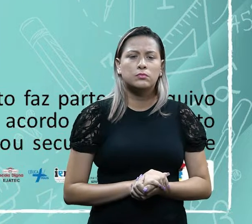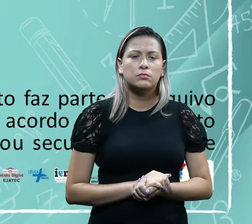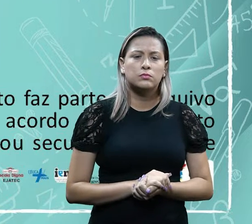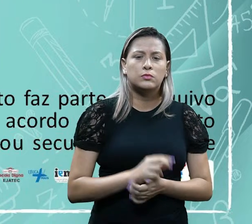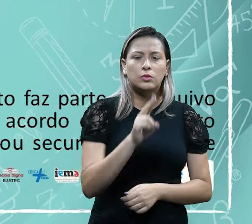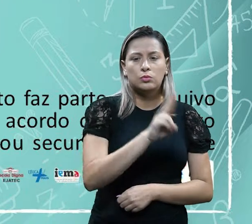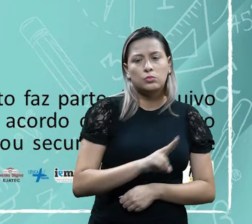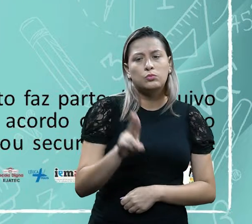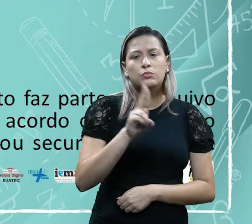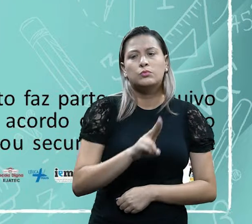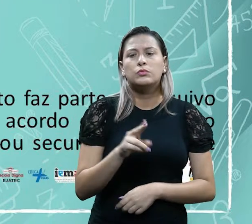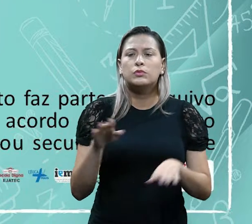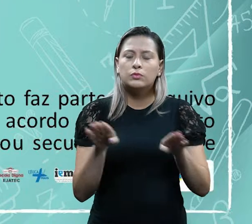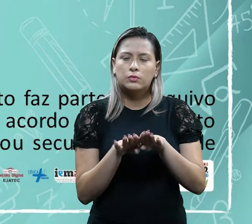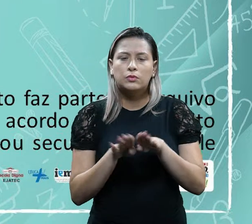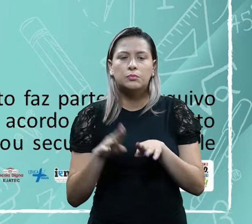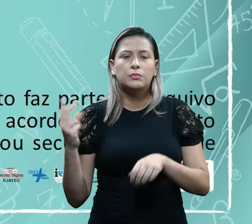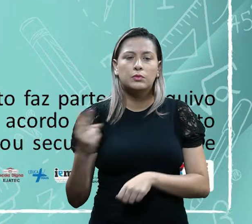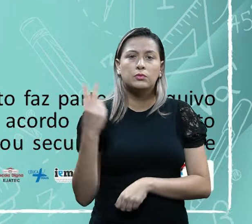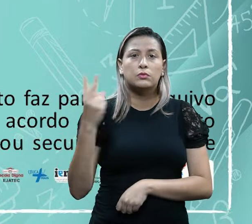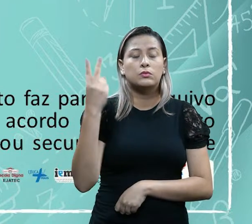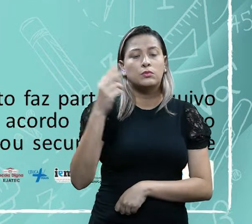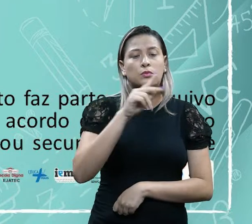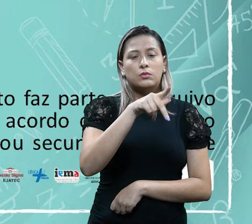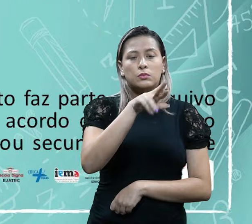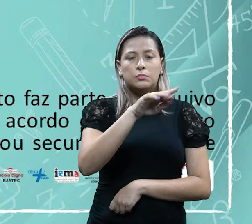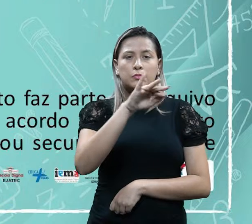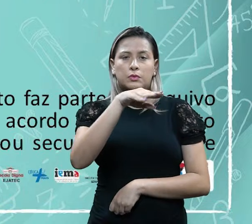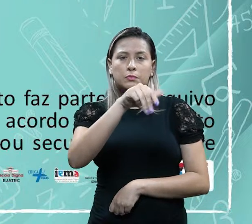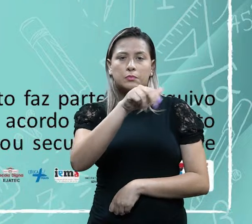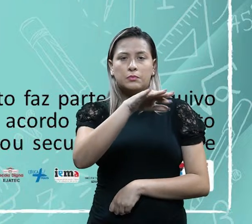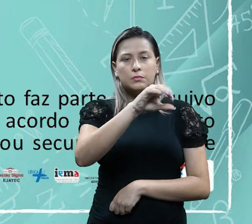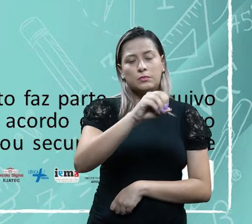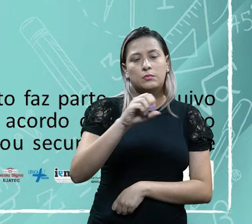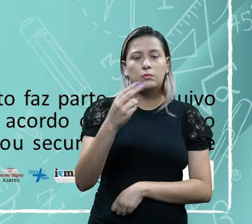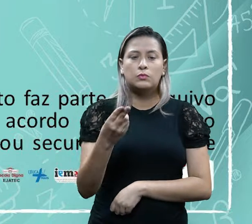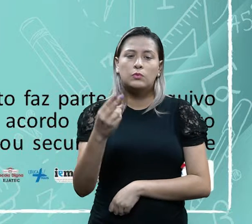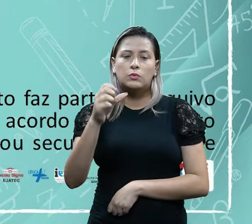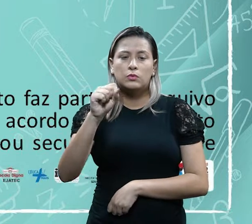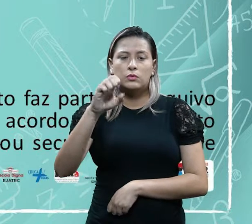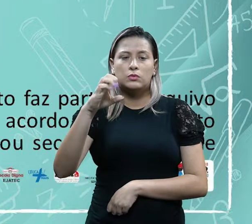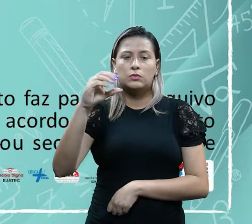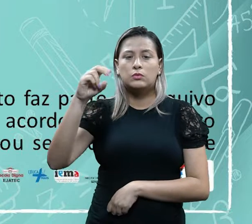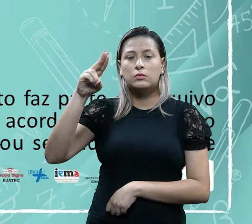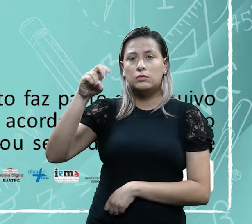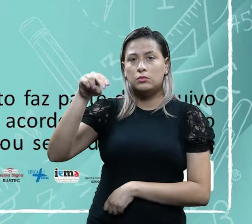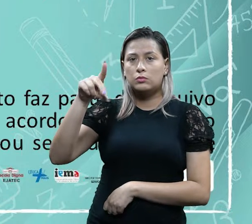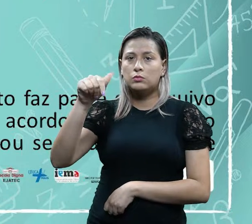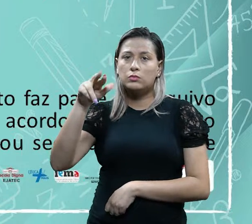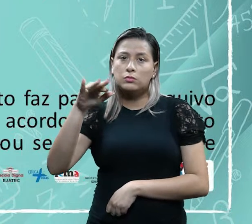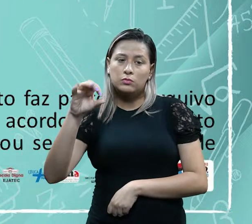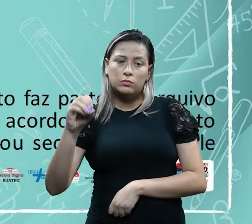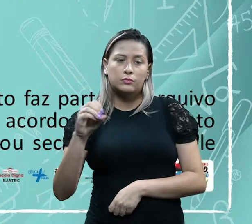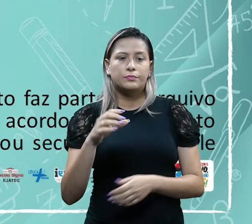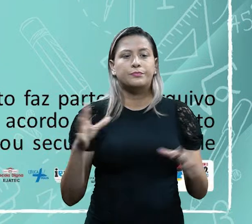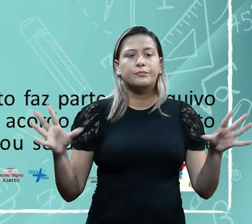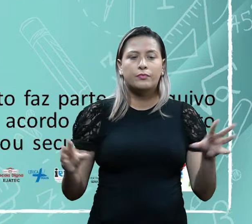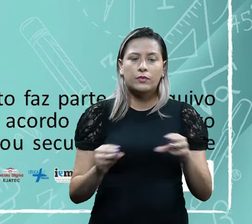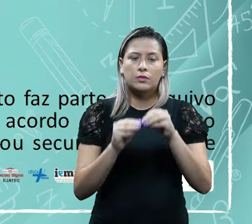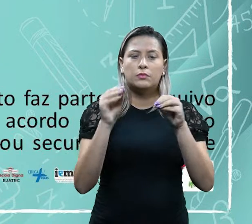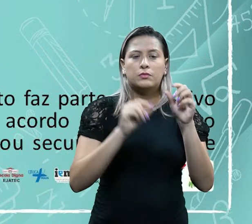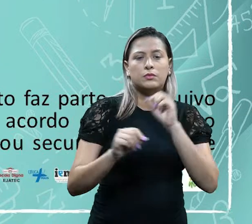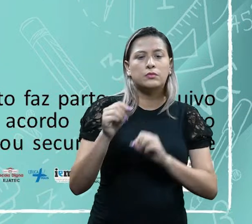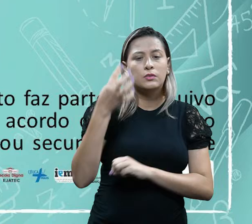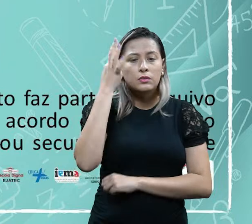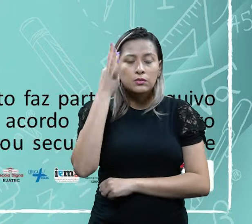né, primários, valores secundários. Bom, simplificando, a teoria ela faz com que